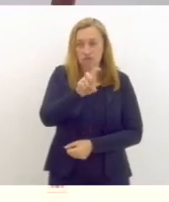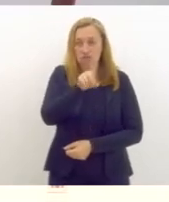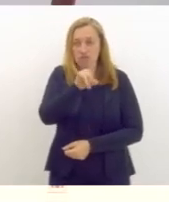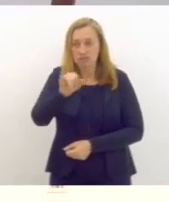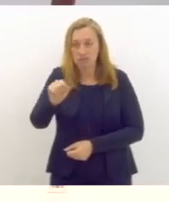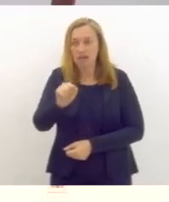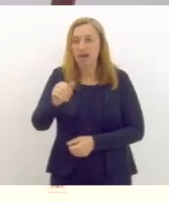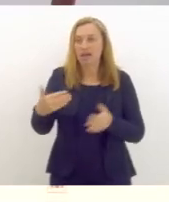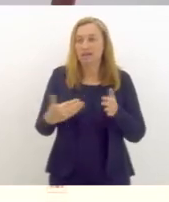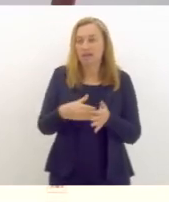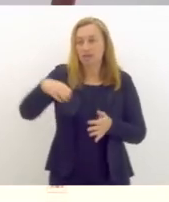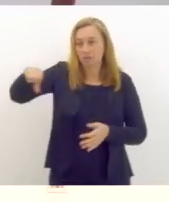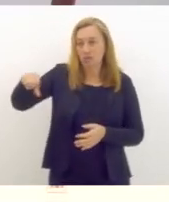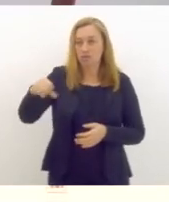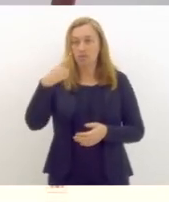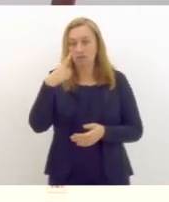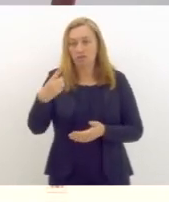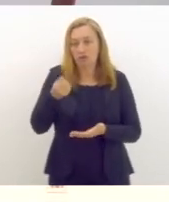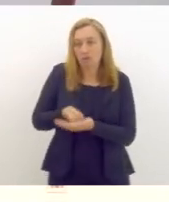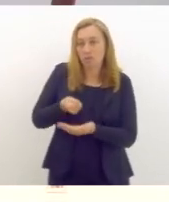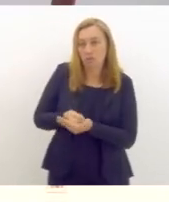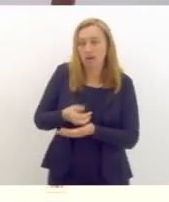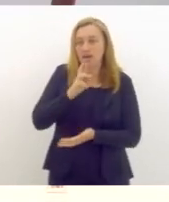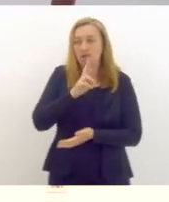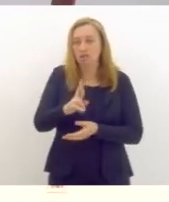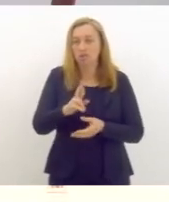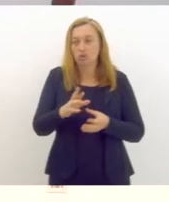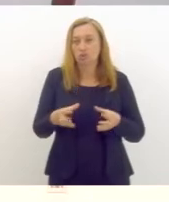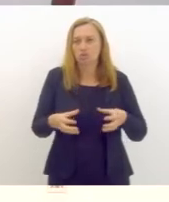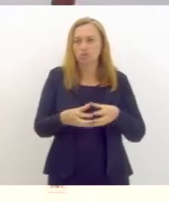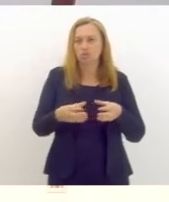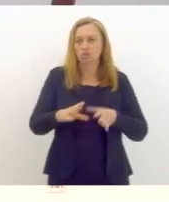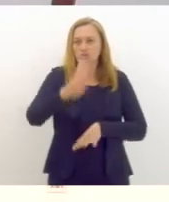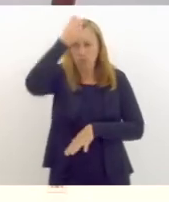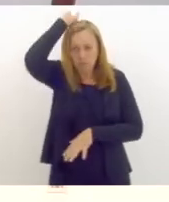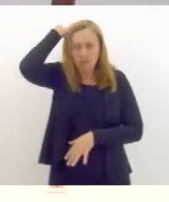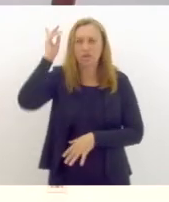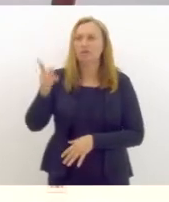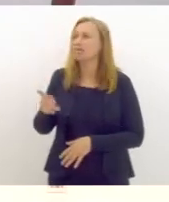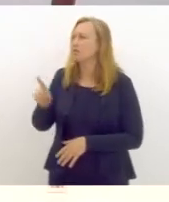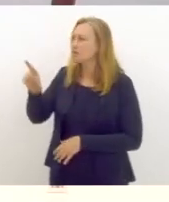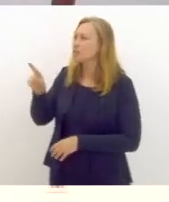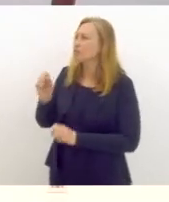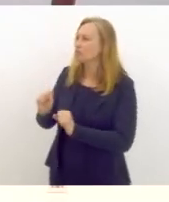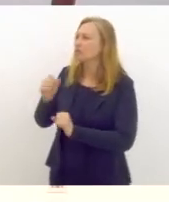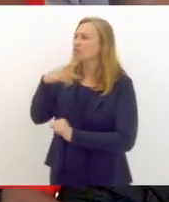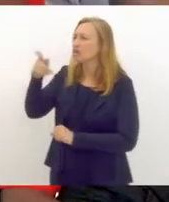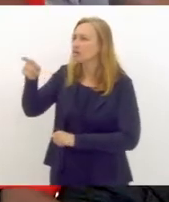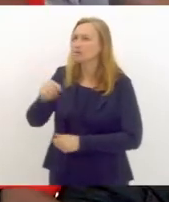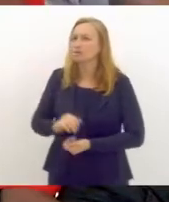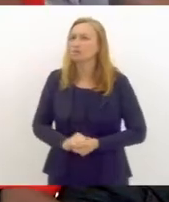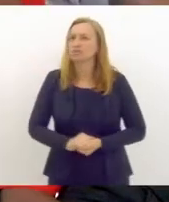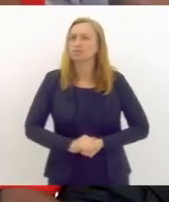fazer essa audiência e cobrado o corpo de bombeiros uma resposta tinha alguém de braço levantado aí fala irmão